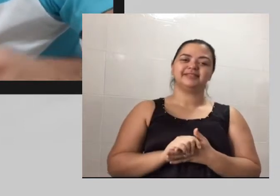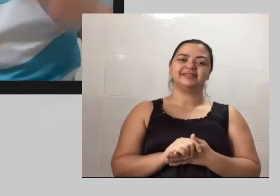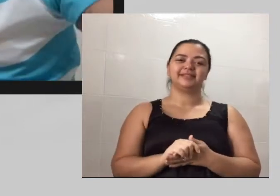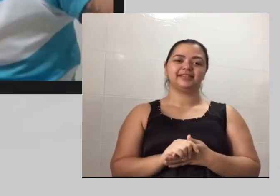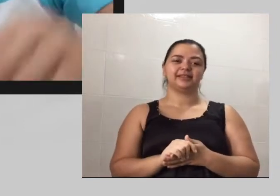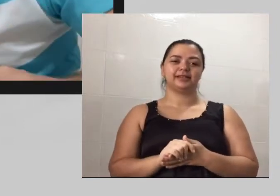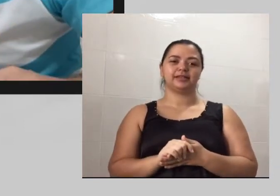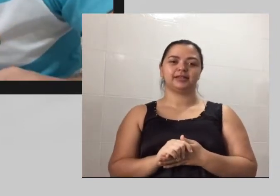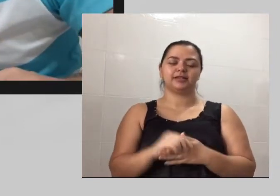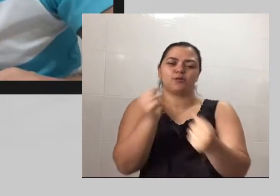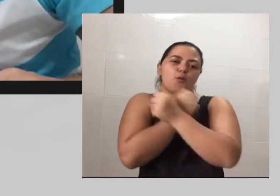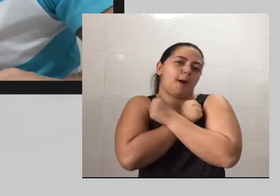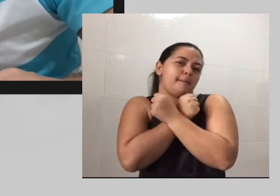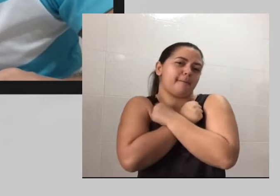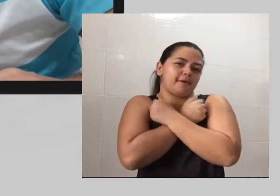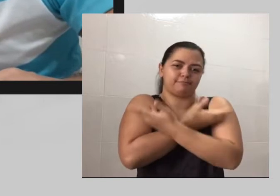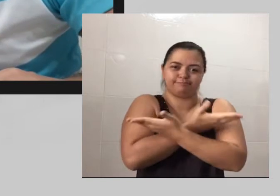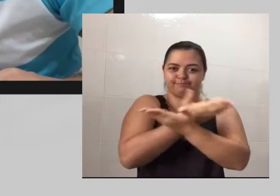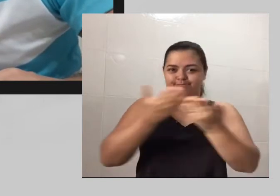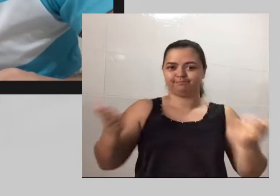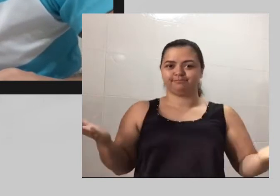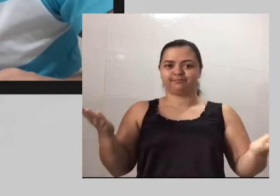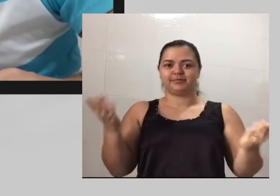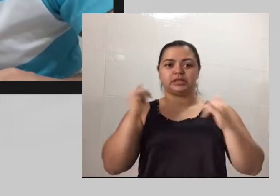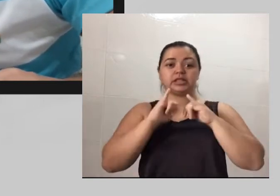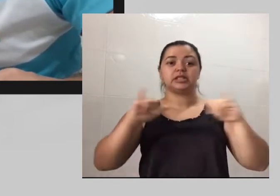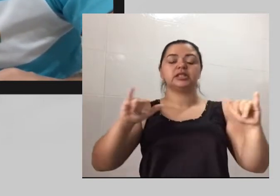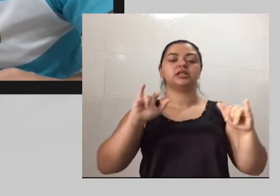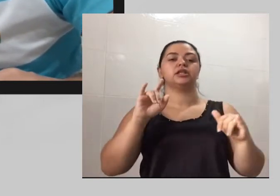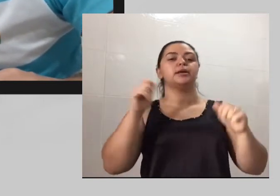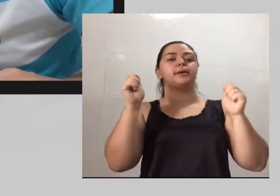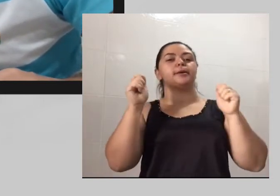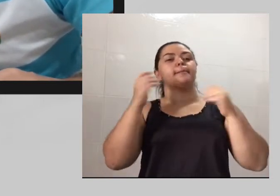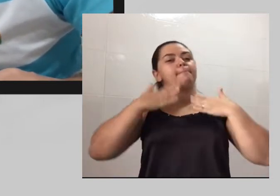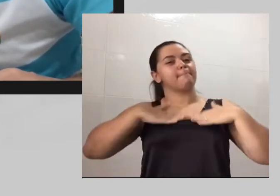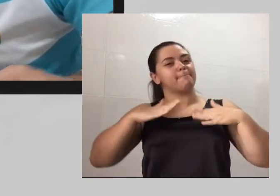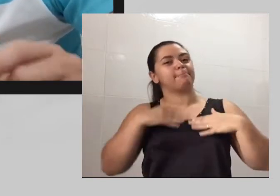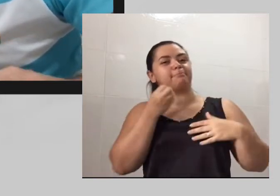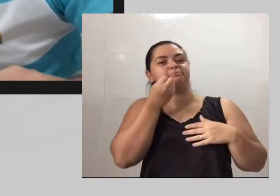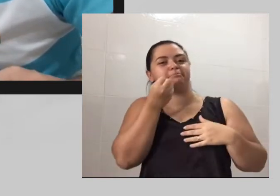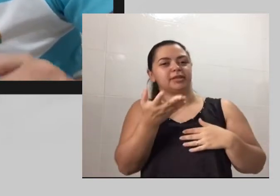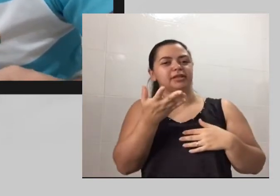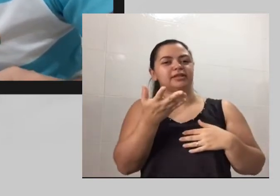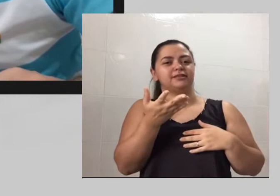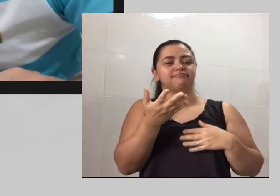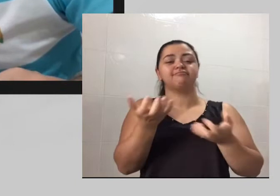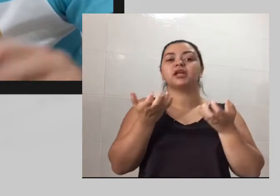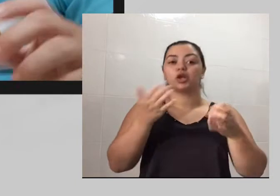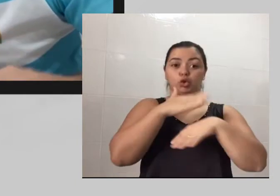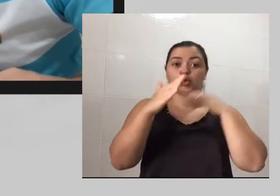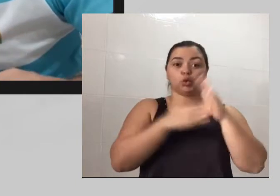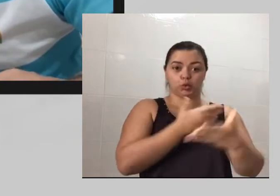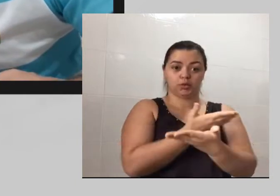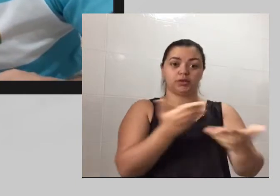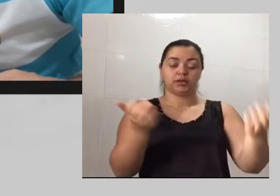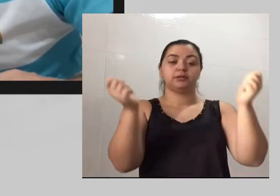para mandar um abraço para toda a igreja, dizer que estamos bem, que esperamos que todos também estejam bem e debaixo